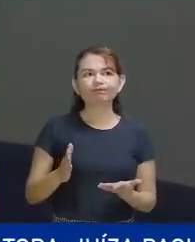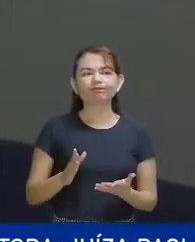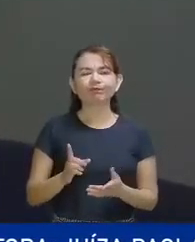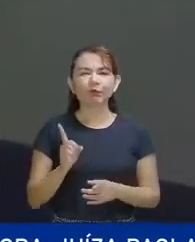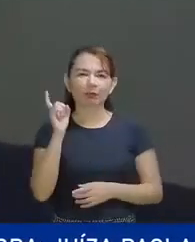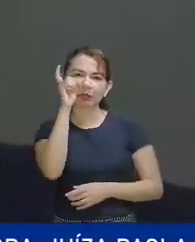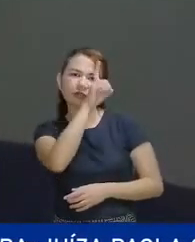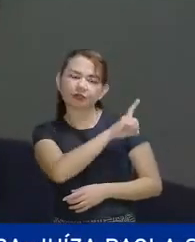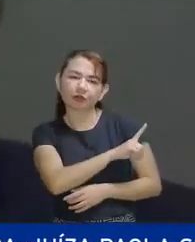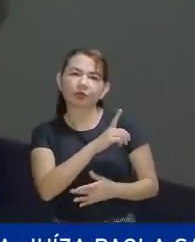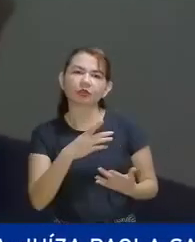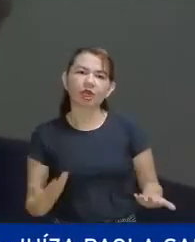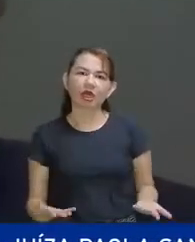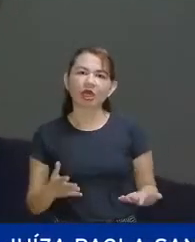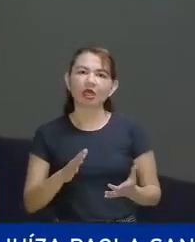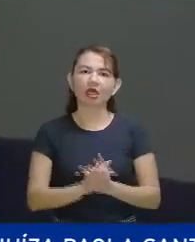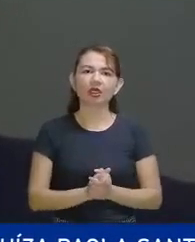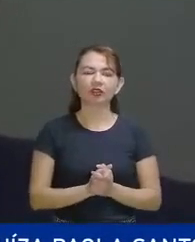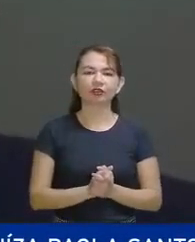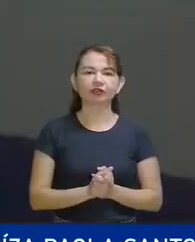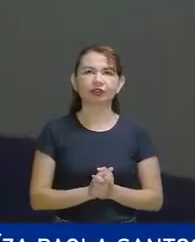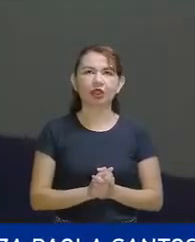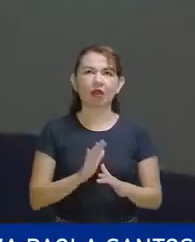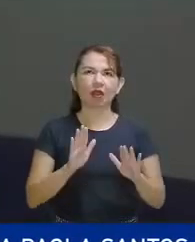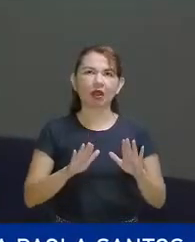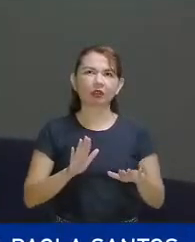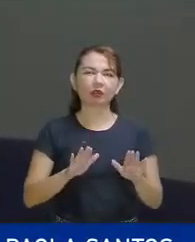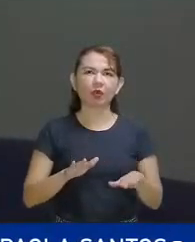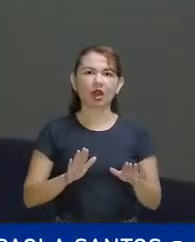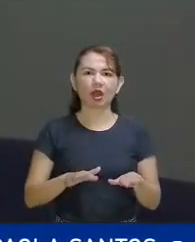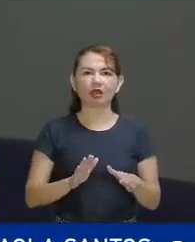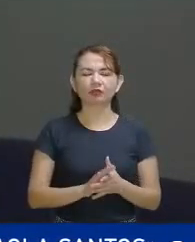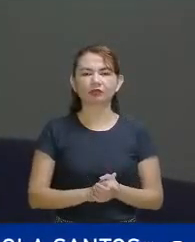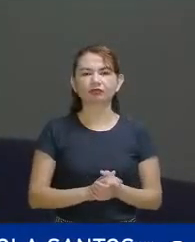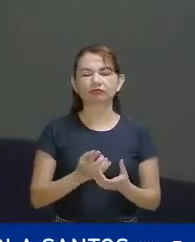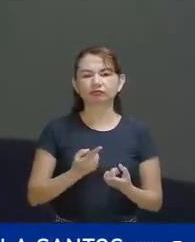contratempo numa nota no valor, salvo o melhor juízo, de 2 a 3 mil reais.